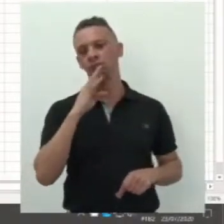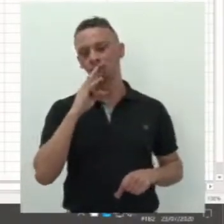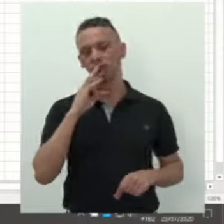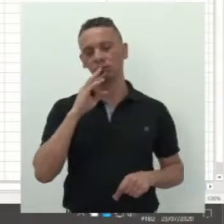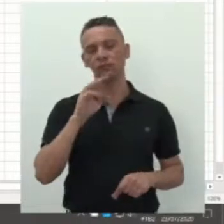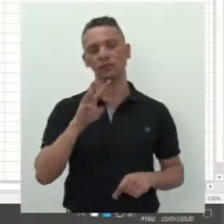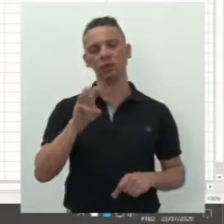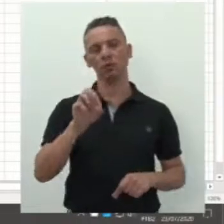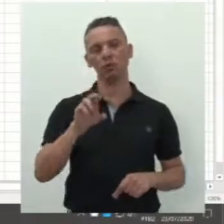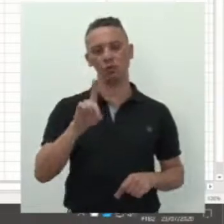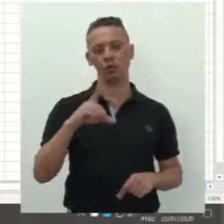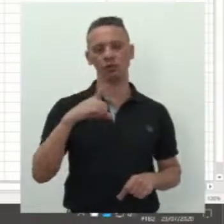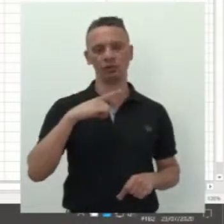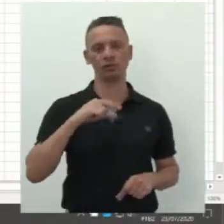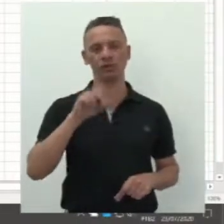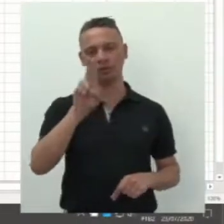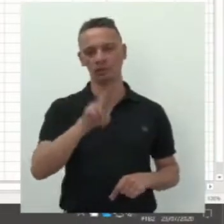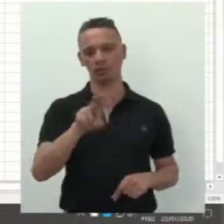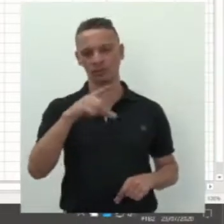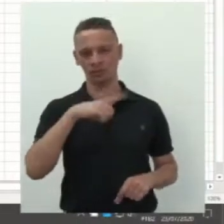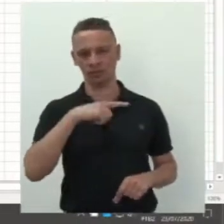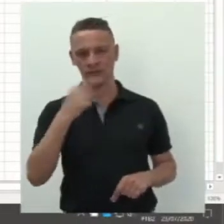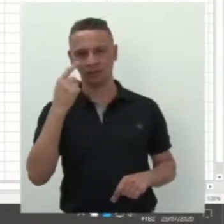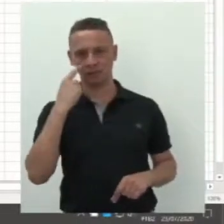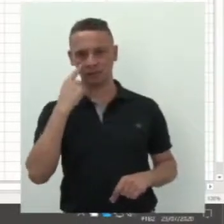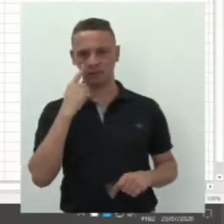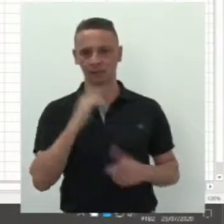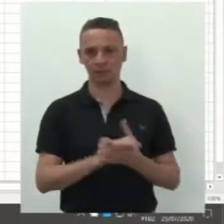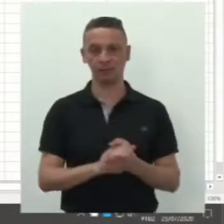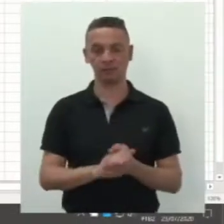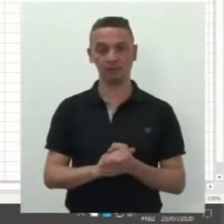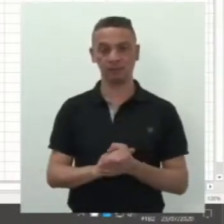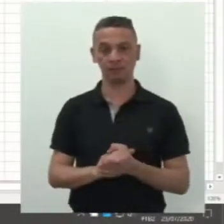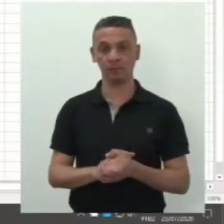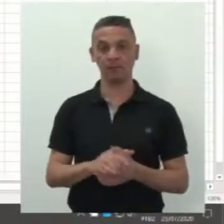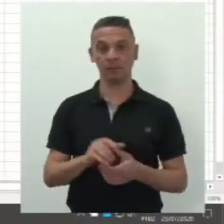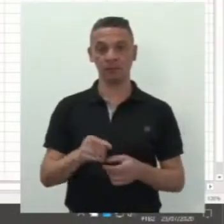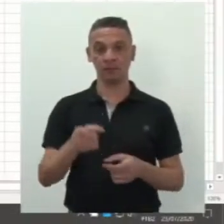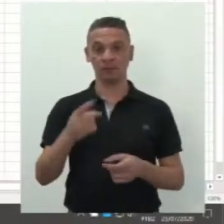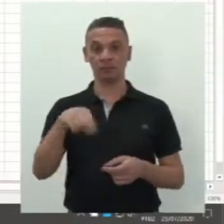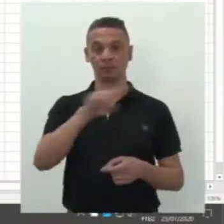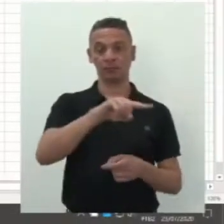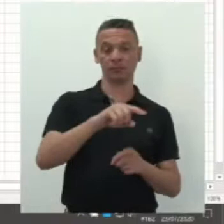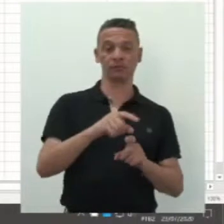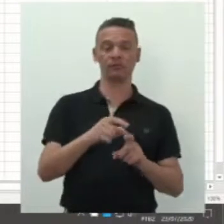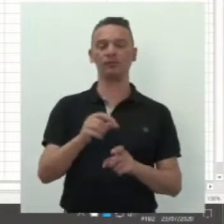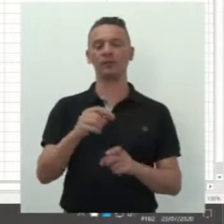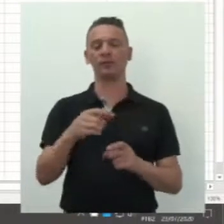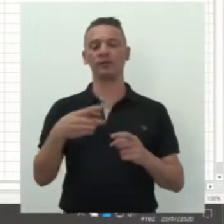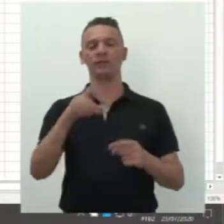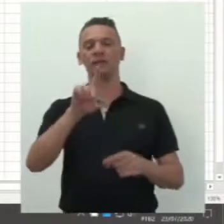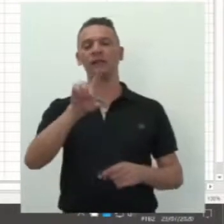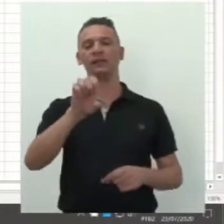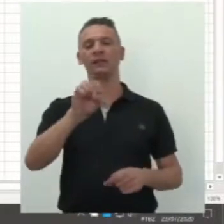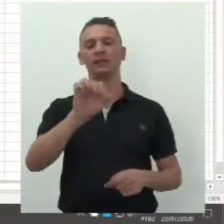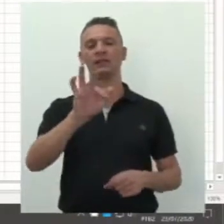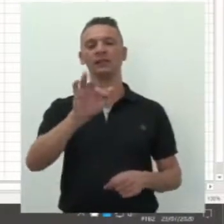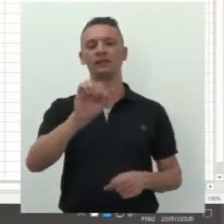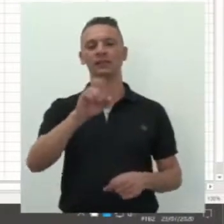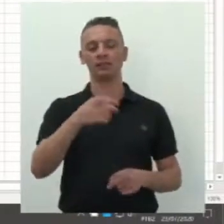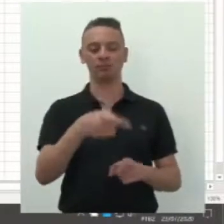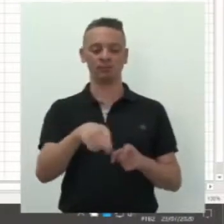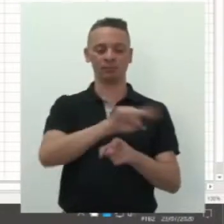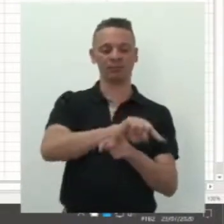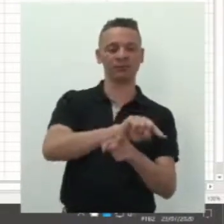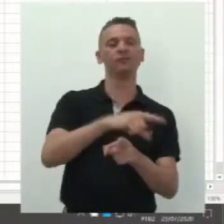usa ferramenta de texto, que é a opção desfazer. Ou seja, você consegue desfazer uma ação que